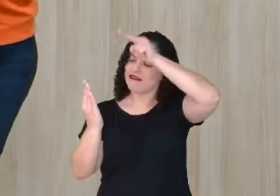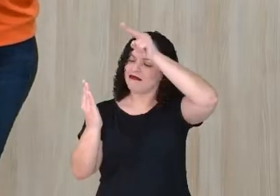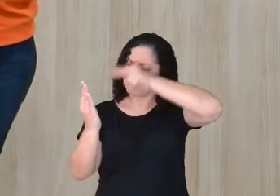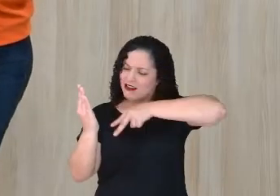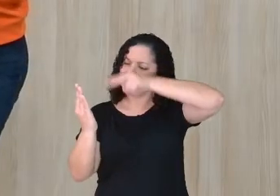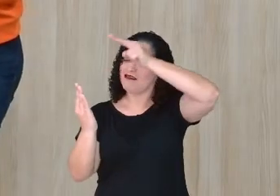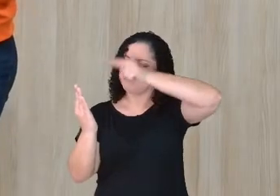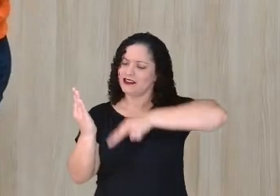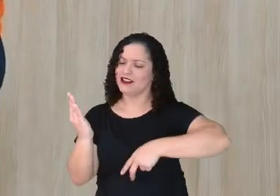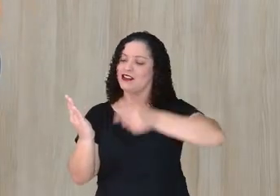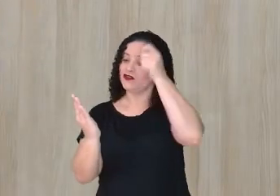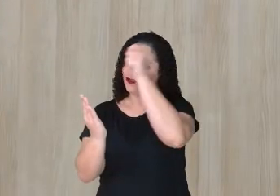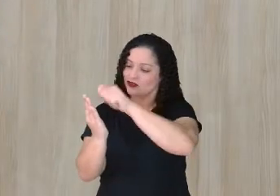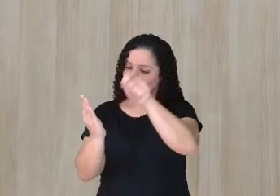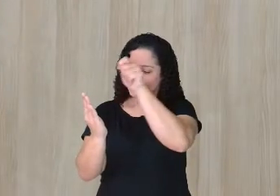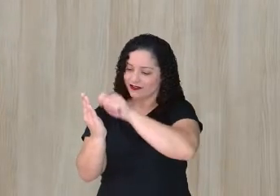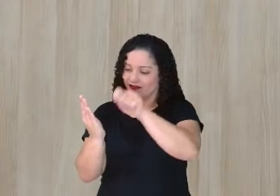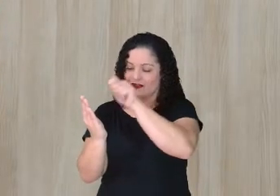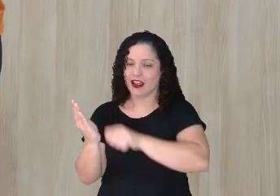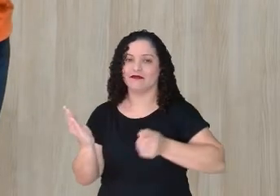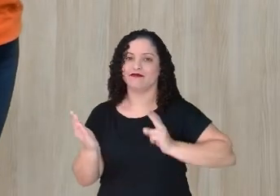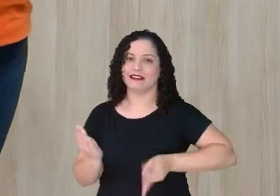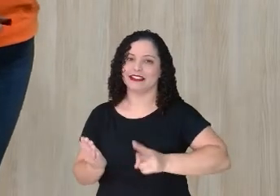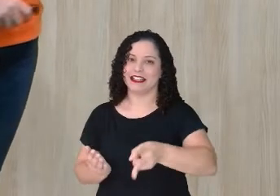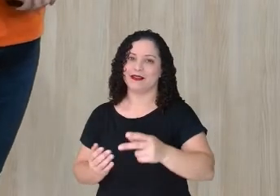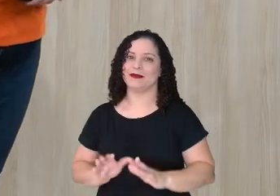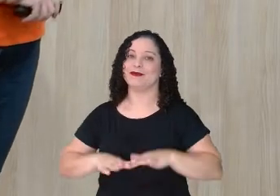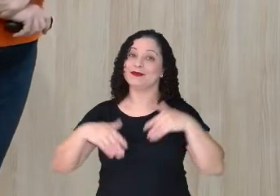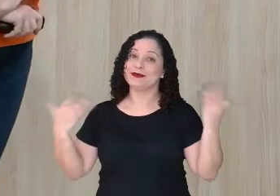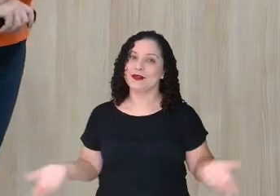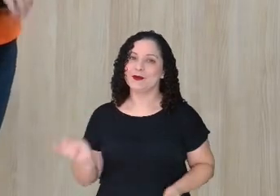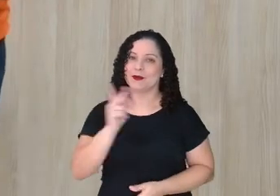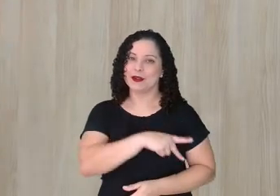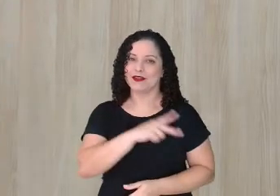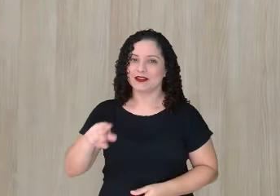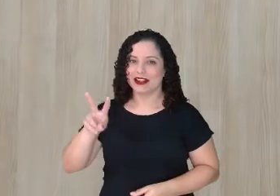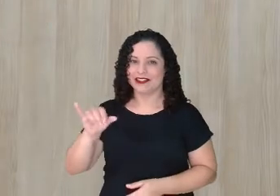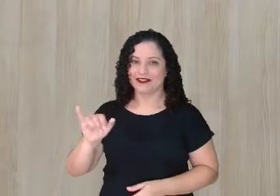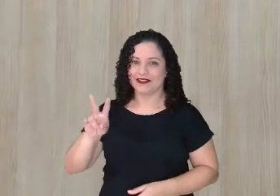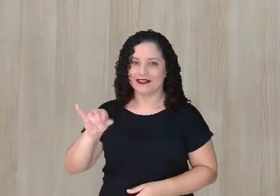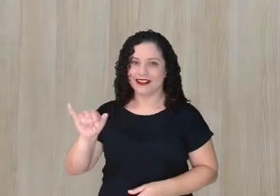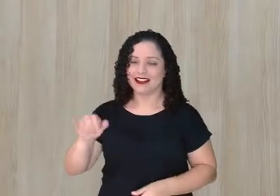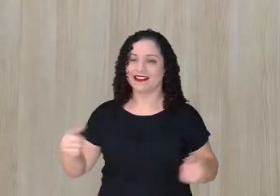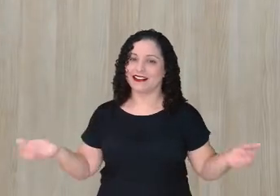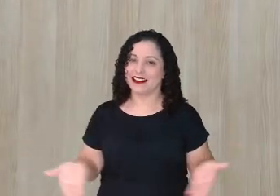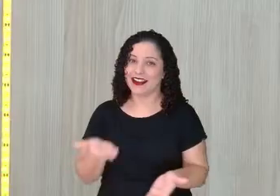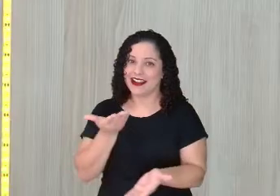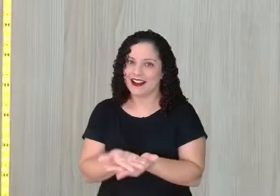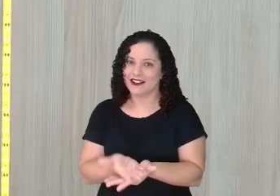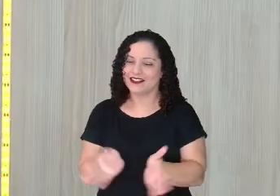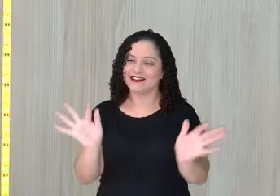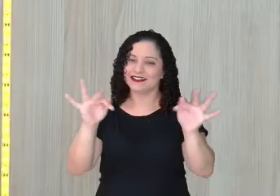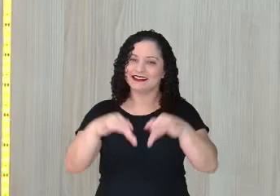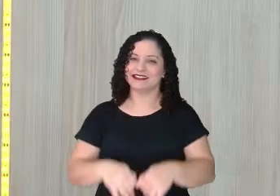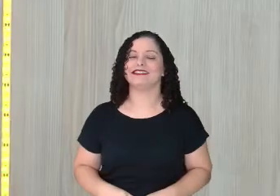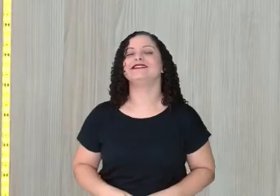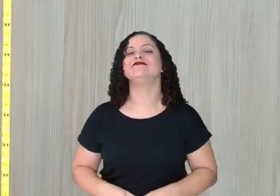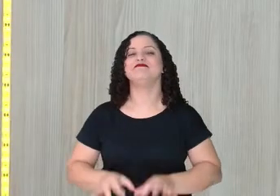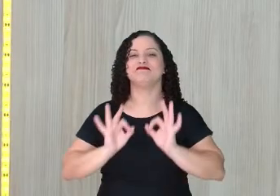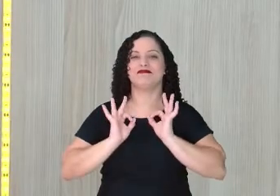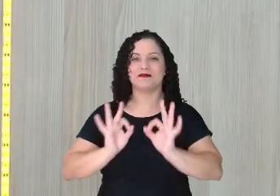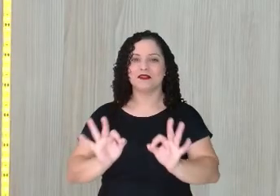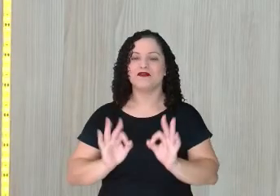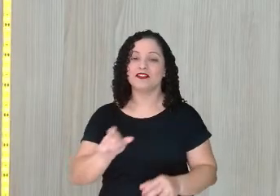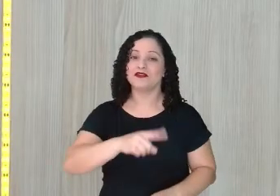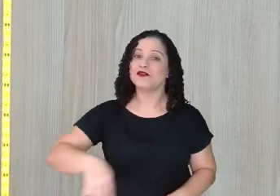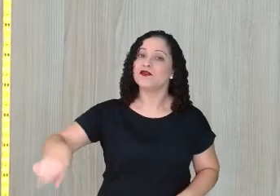e reescreva sempre. Então, Viviane, vamos lá, nossa aula já encerrou. Professora Adriana, a aula foi excelente, espero que